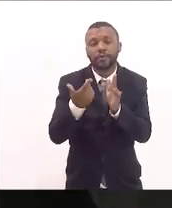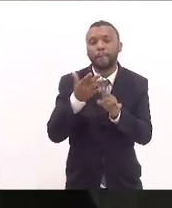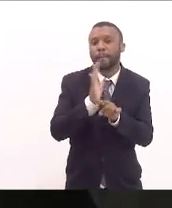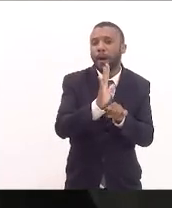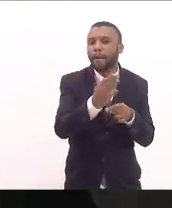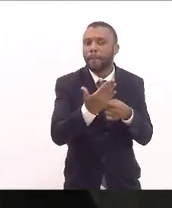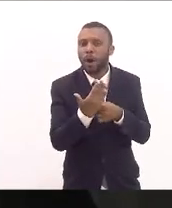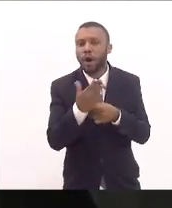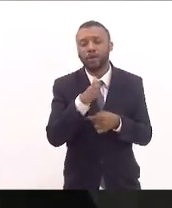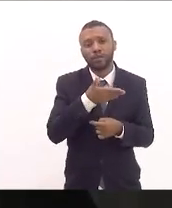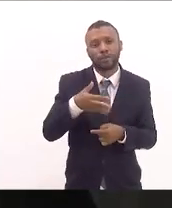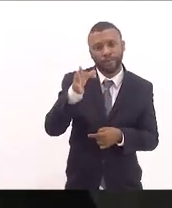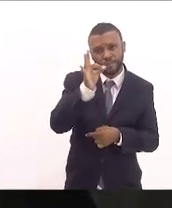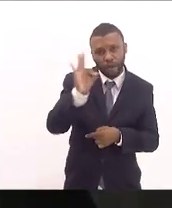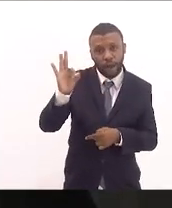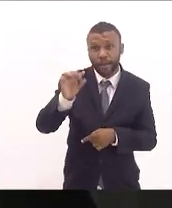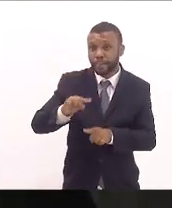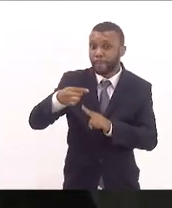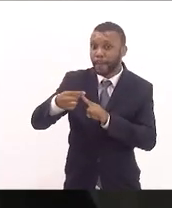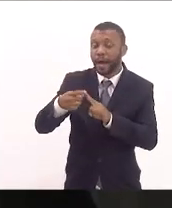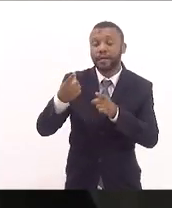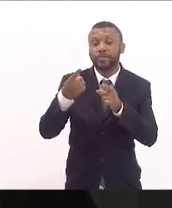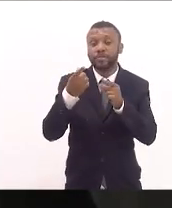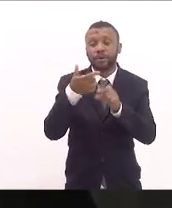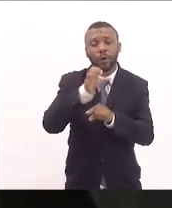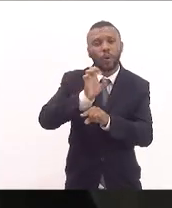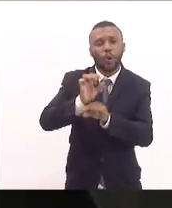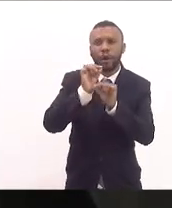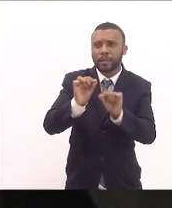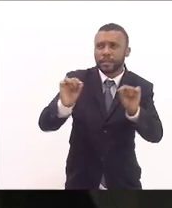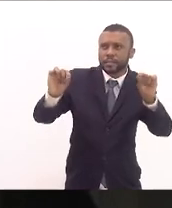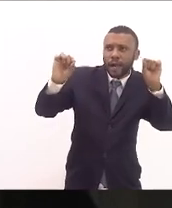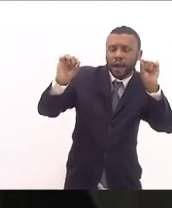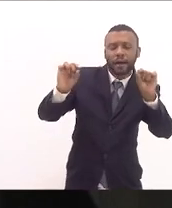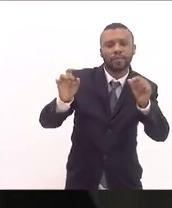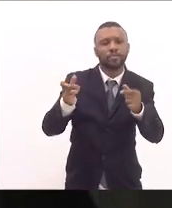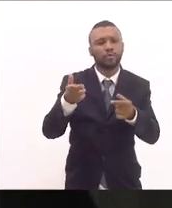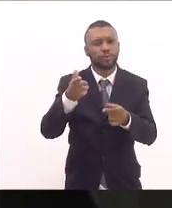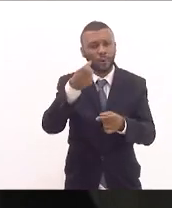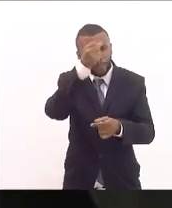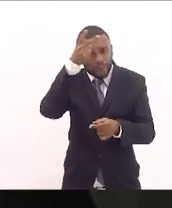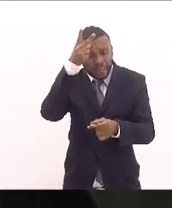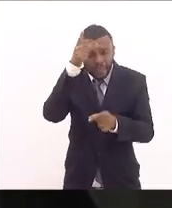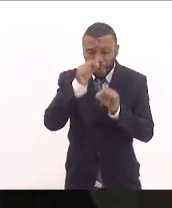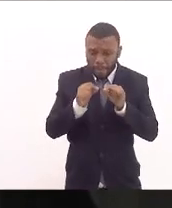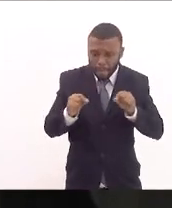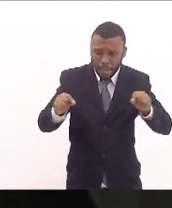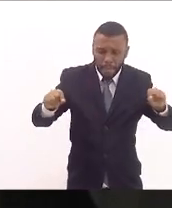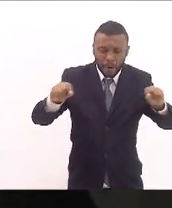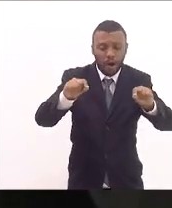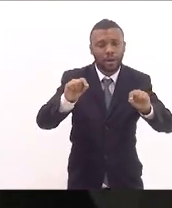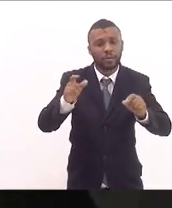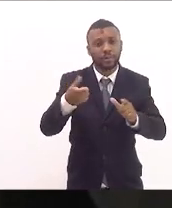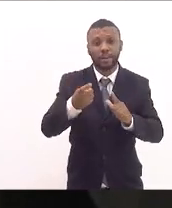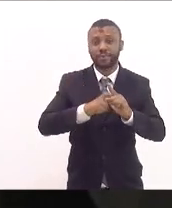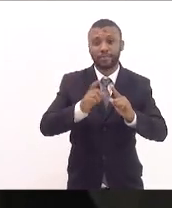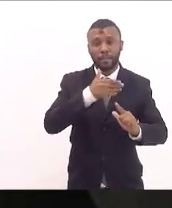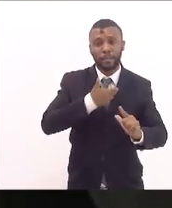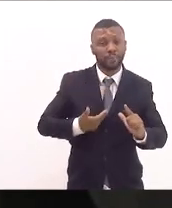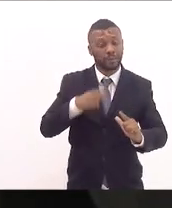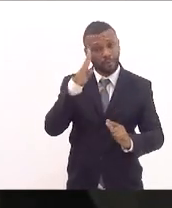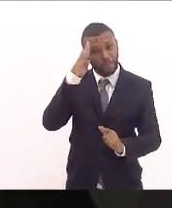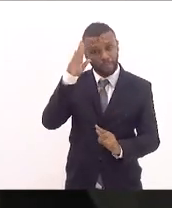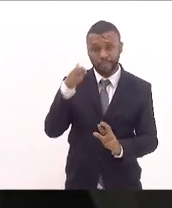introvertido Federal e os entes subnacionais isso tudo precisa ser redefinido é dívida pública está no centro desse processo